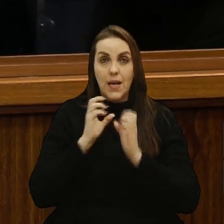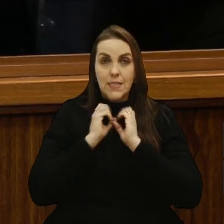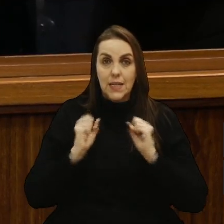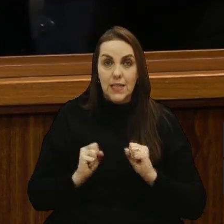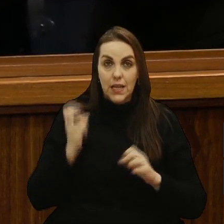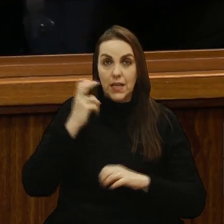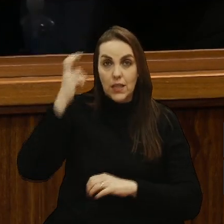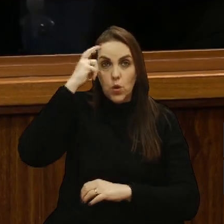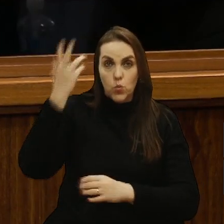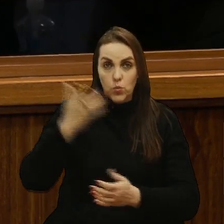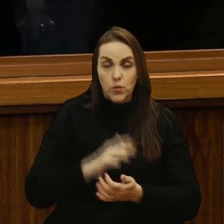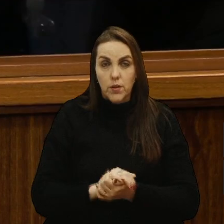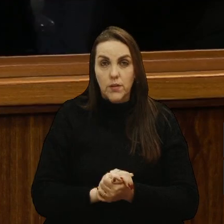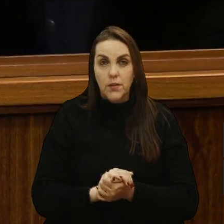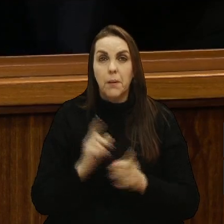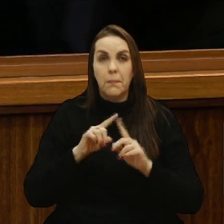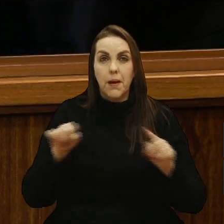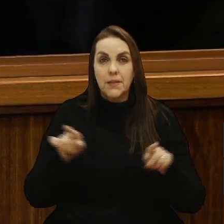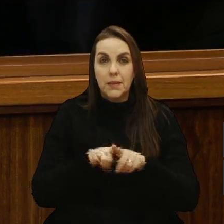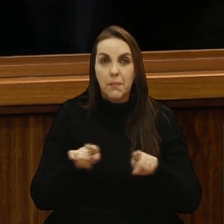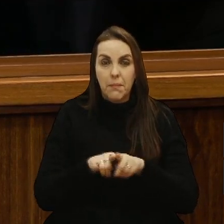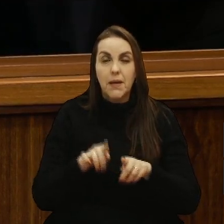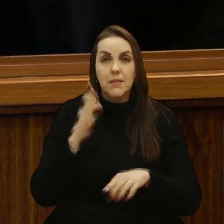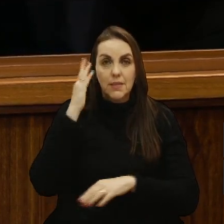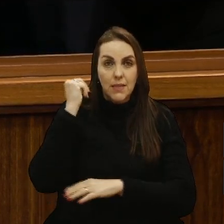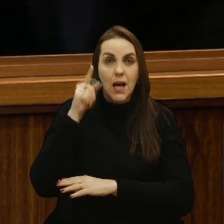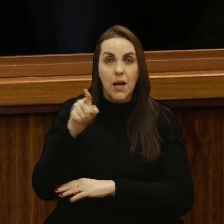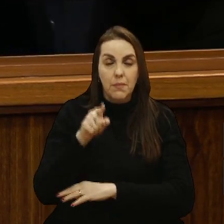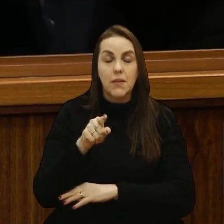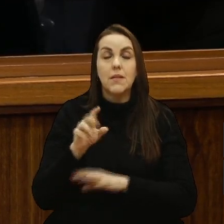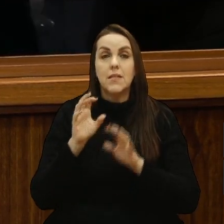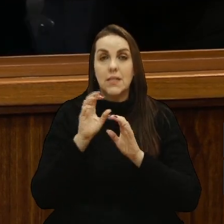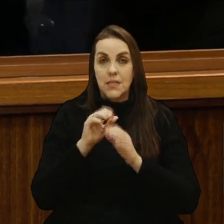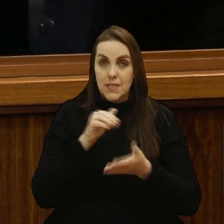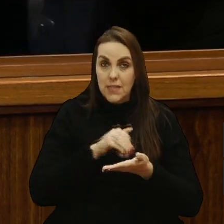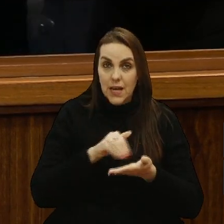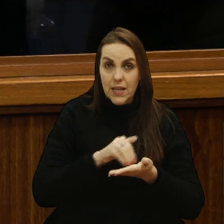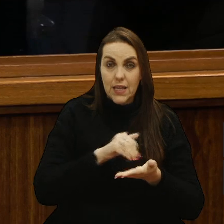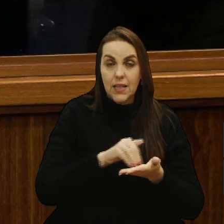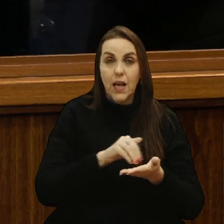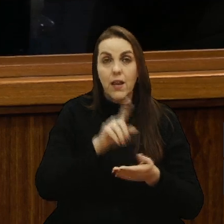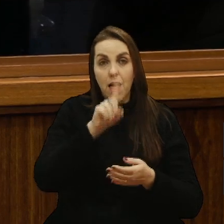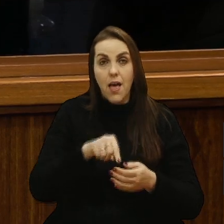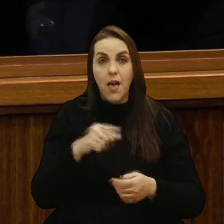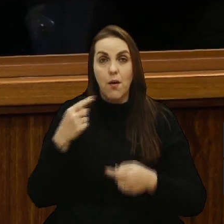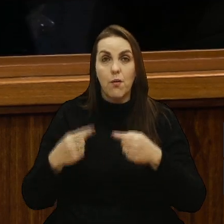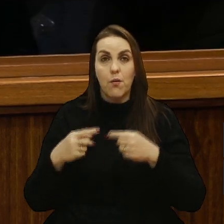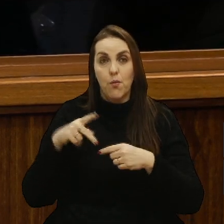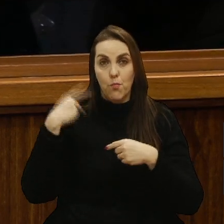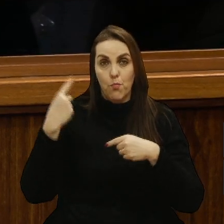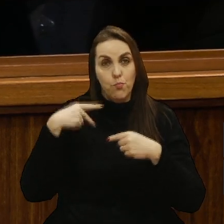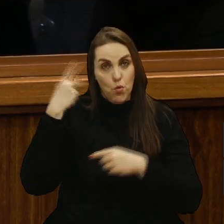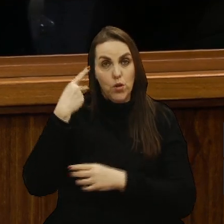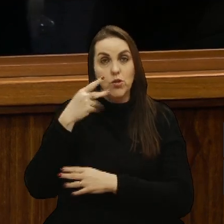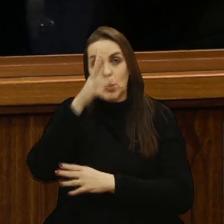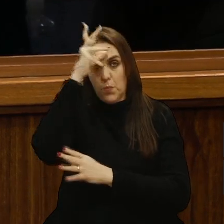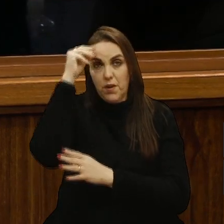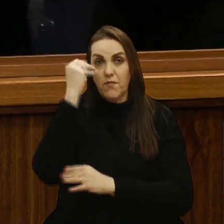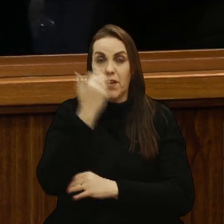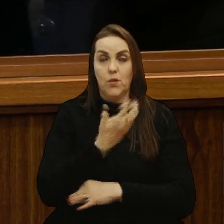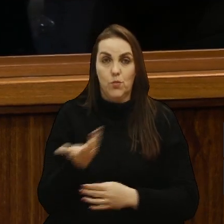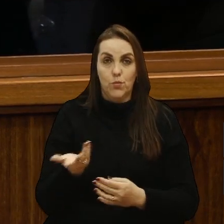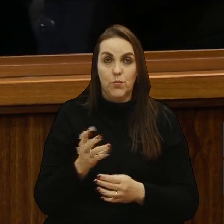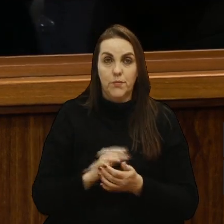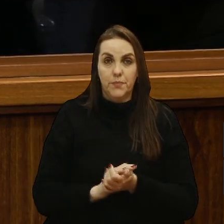cultura, à Secretaria da Cultura, mas a gente sabe que os secretários estão a refém da política do prefeito municipal. É um movimento